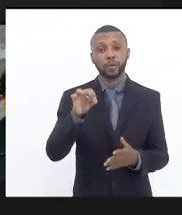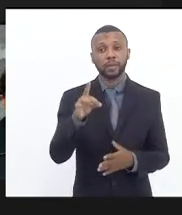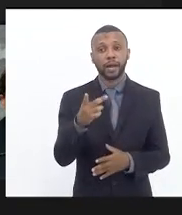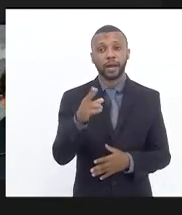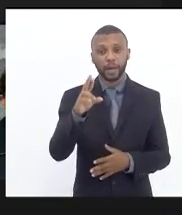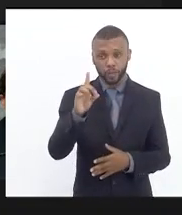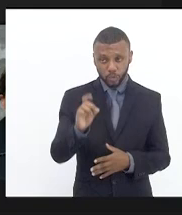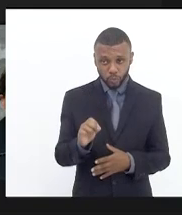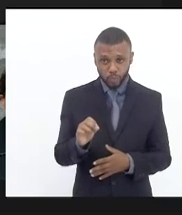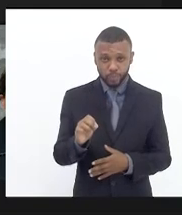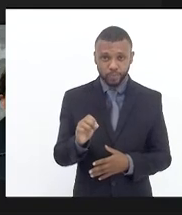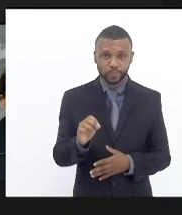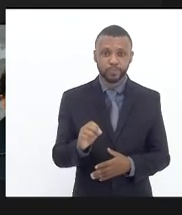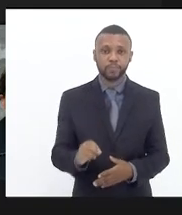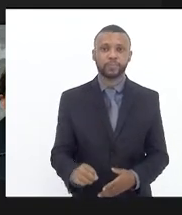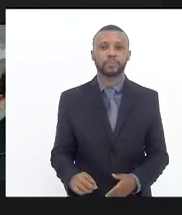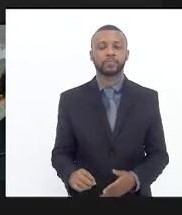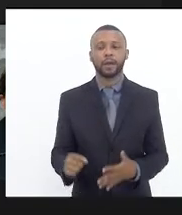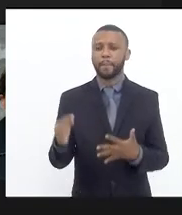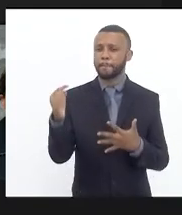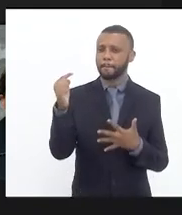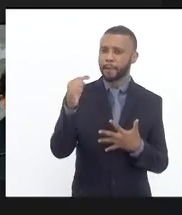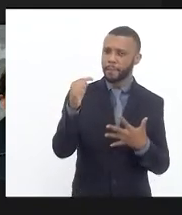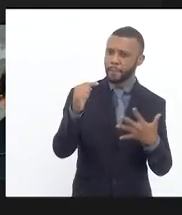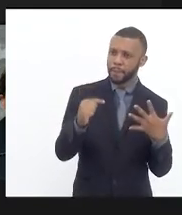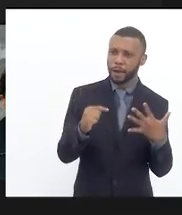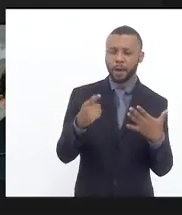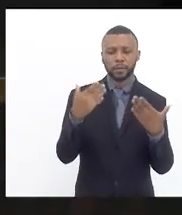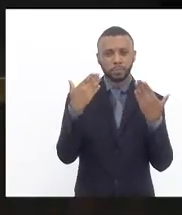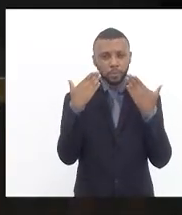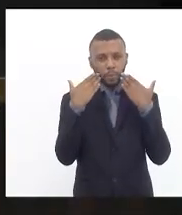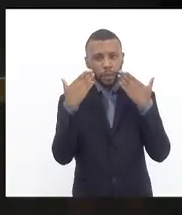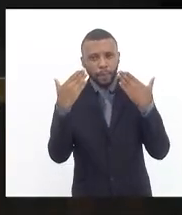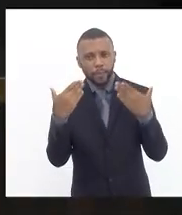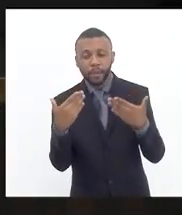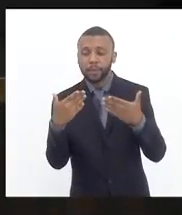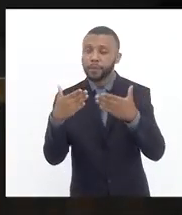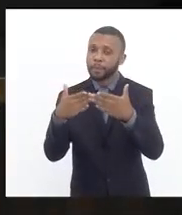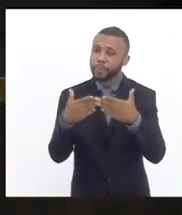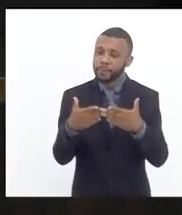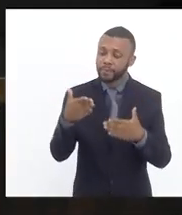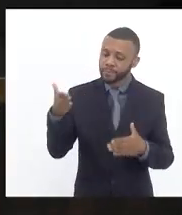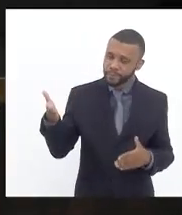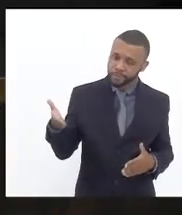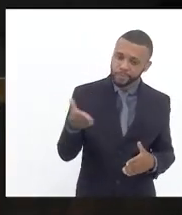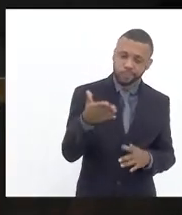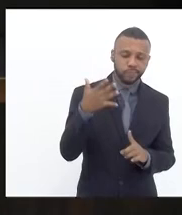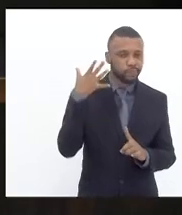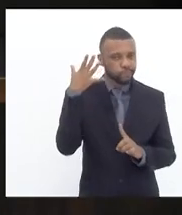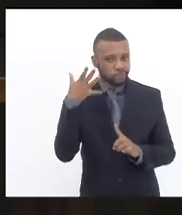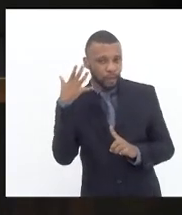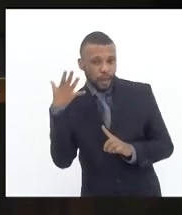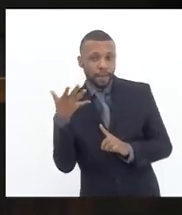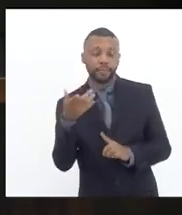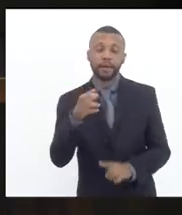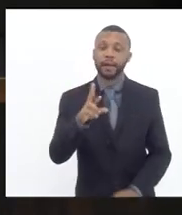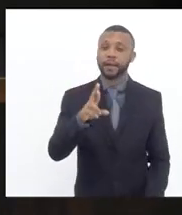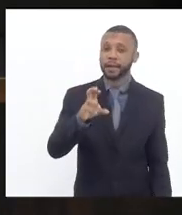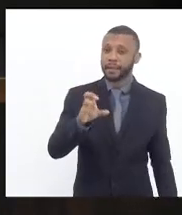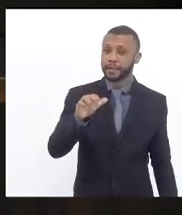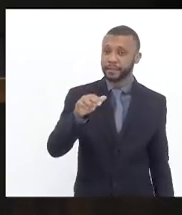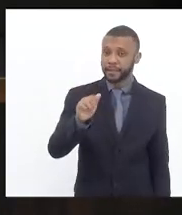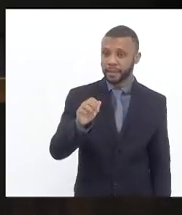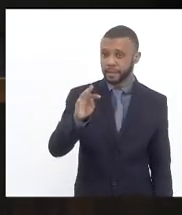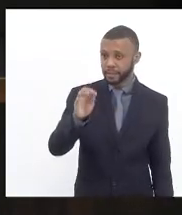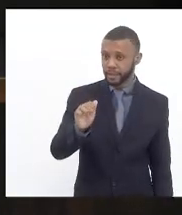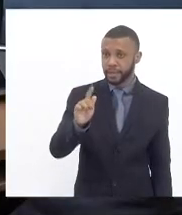fiad nós somos que aqui se apresenta por favor com a palavra senhora Renata Gama por favor